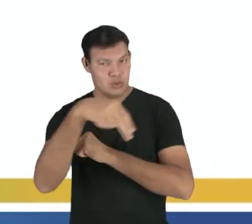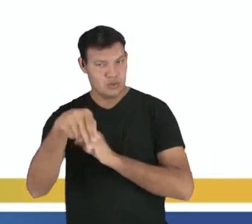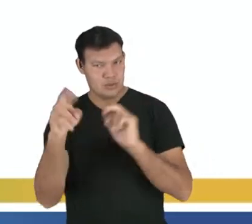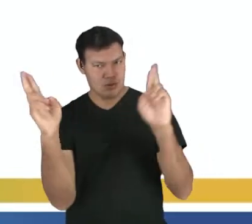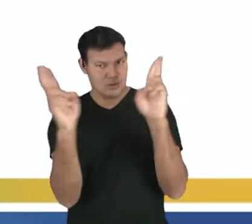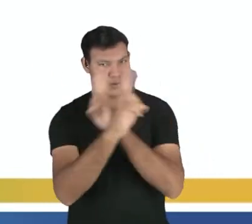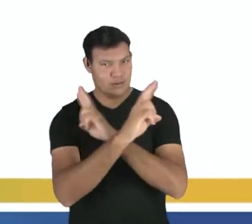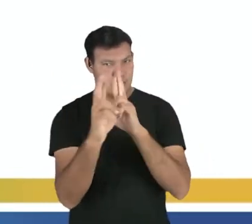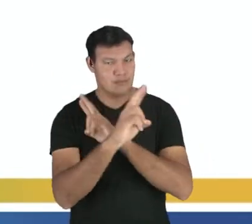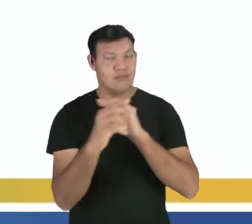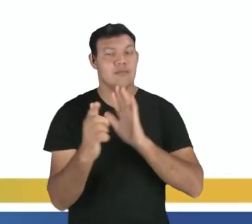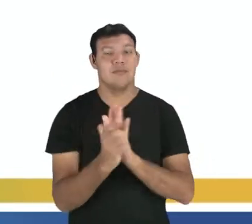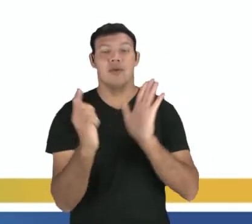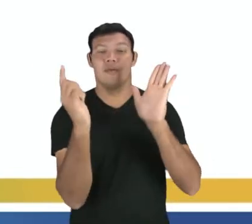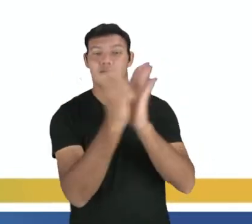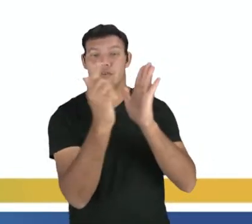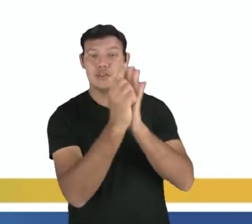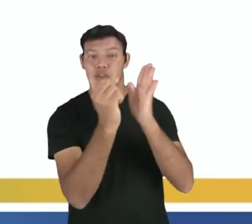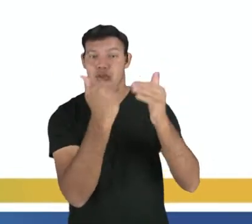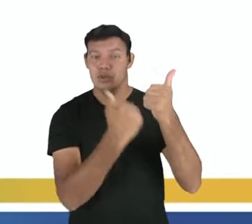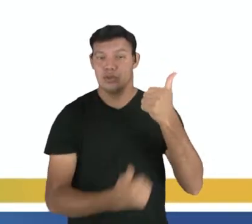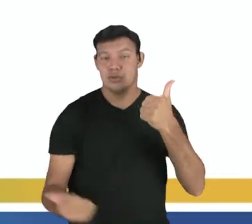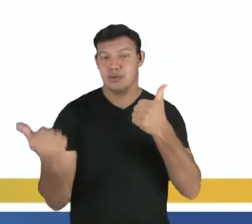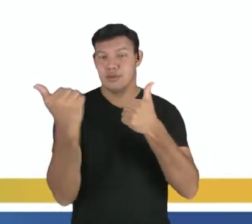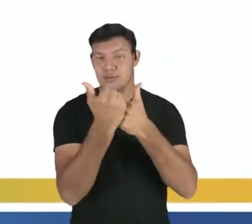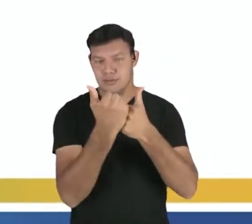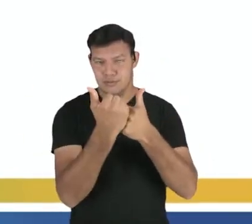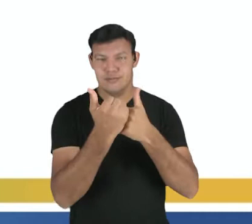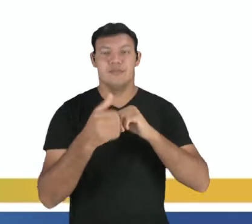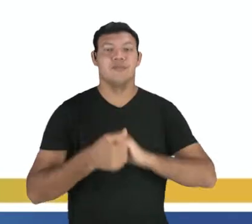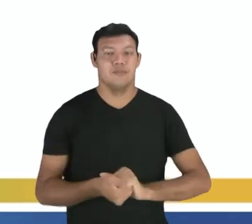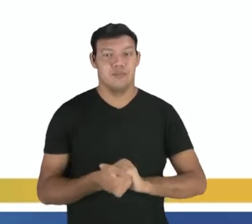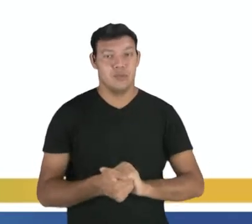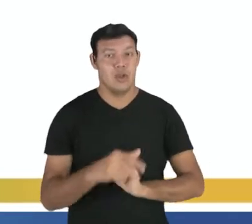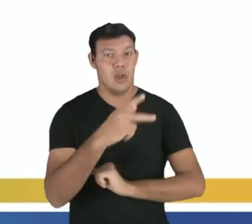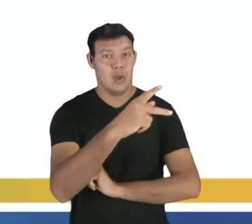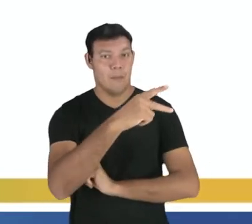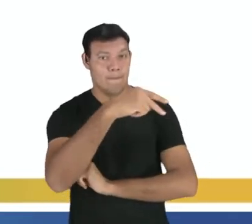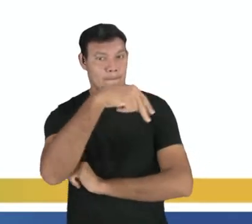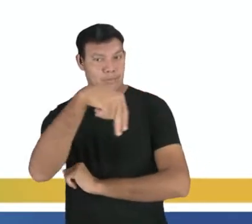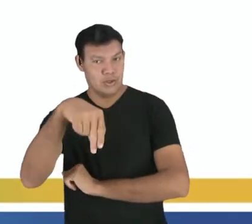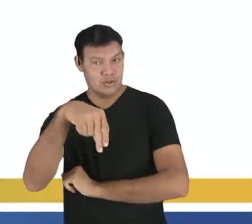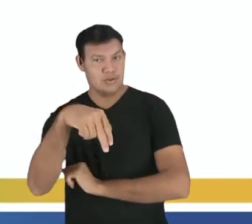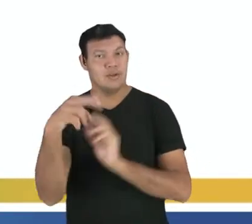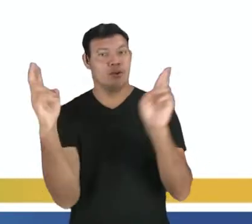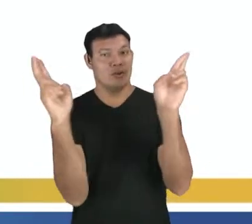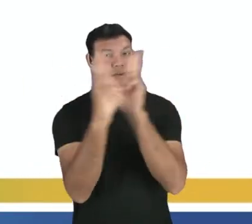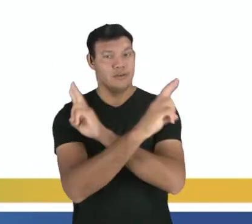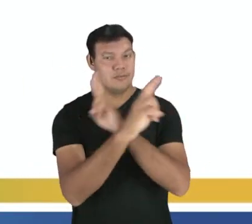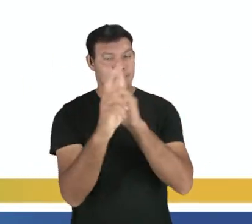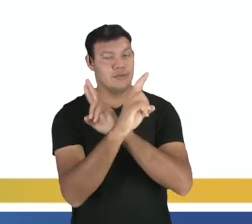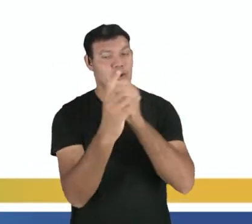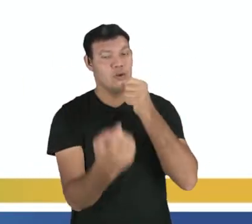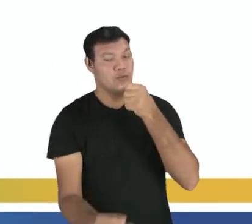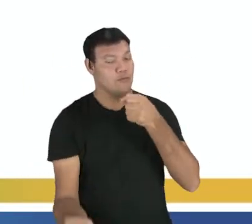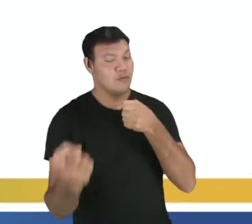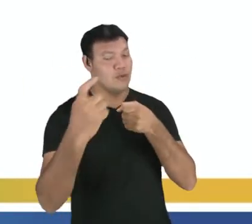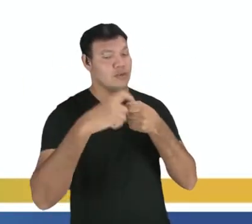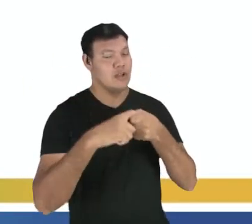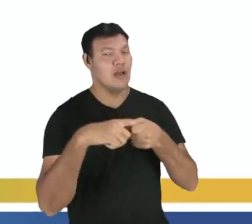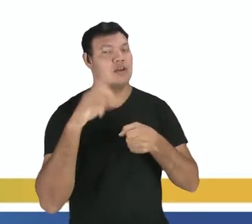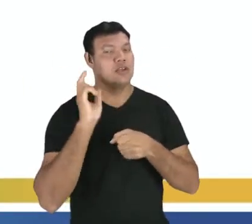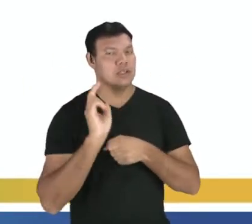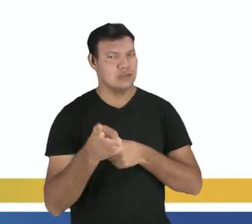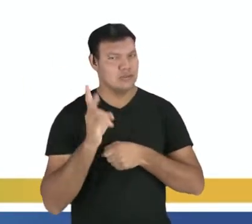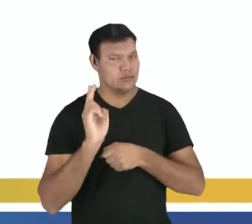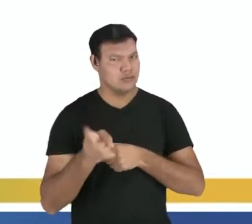eles têm o papel de substituir. Gente, os pronomes relativos, eles sempre vão retomar. Eles